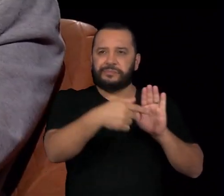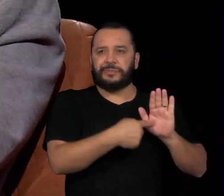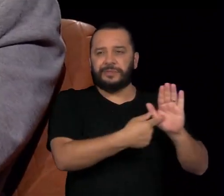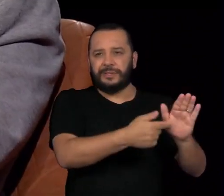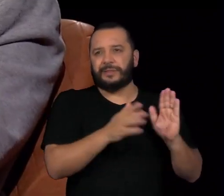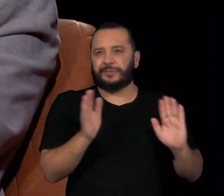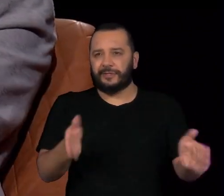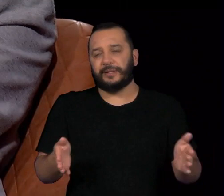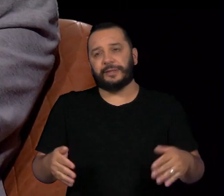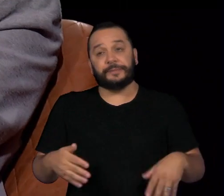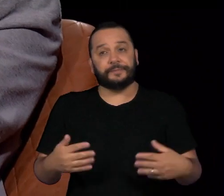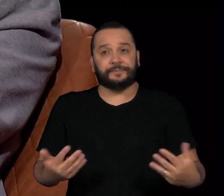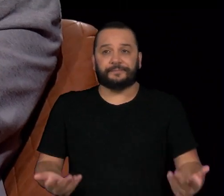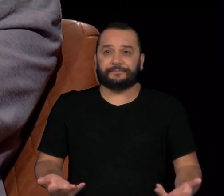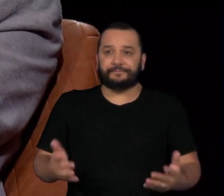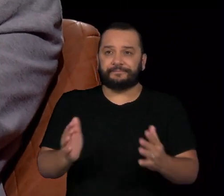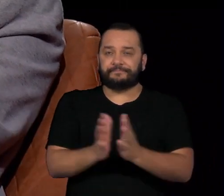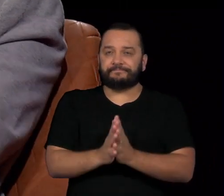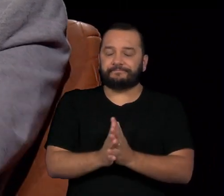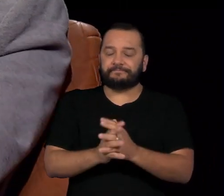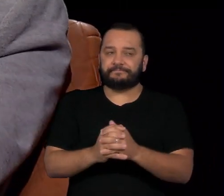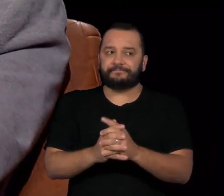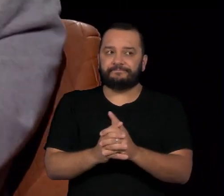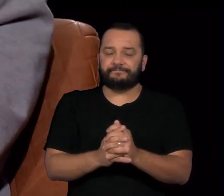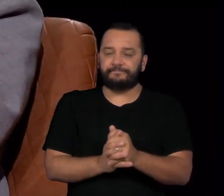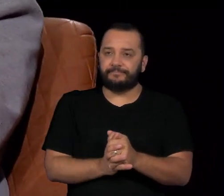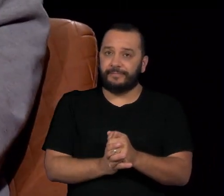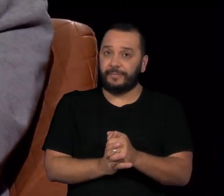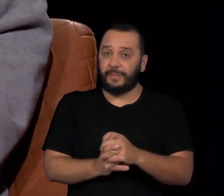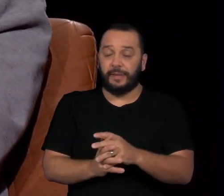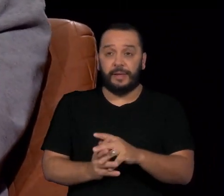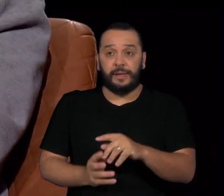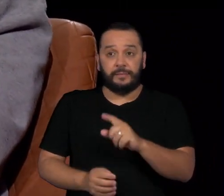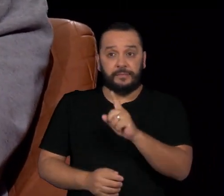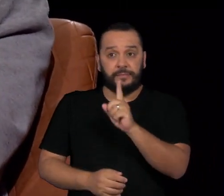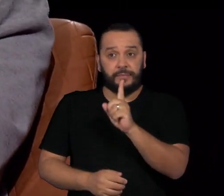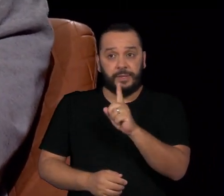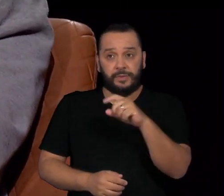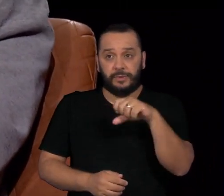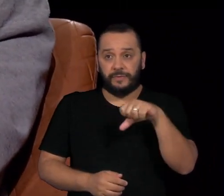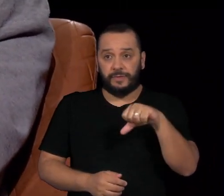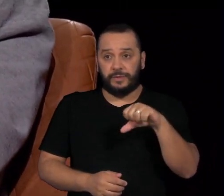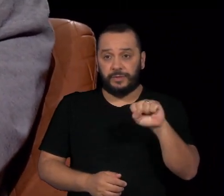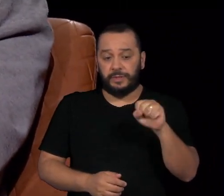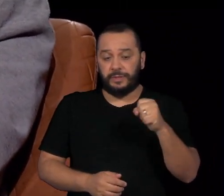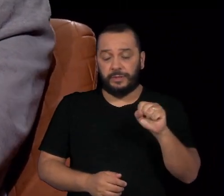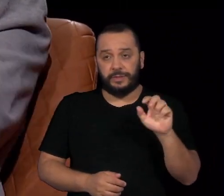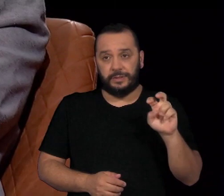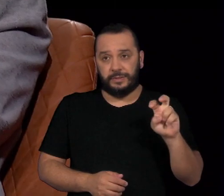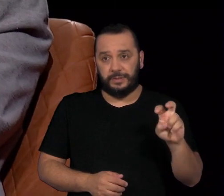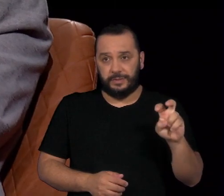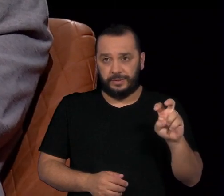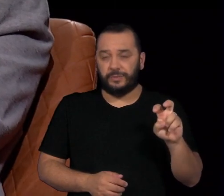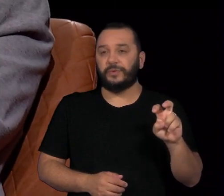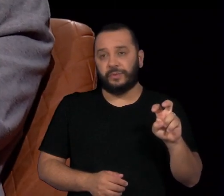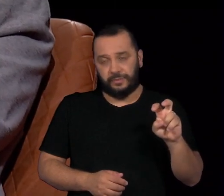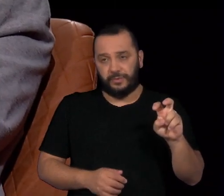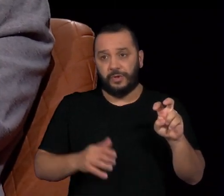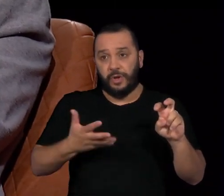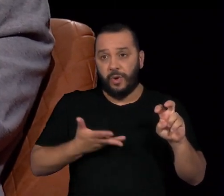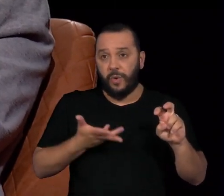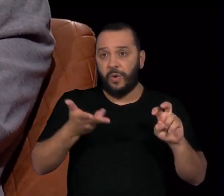pois bem só em 1985 é que eu fui convidado